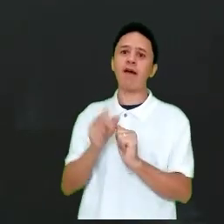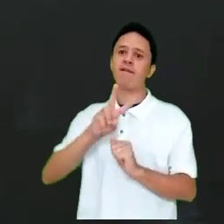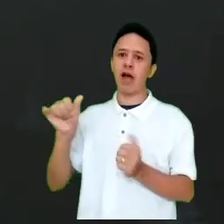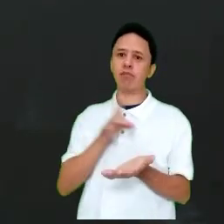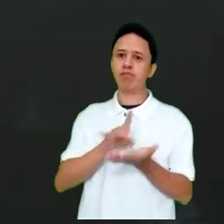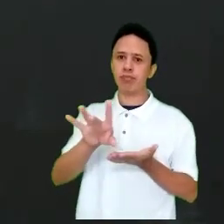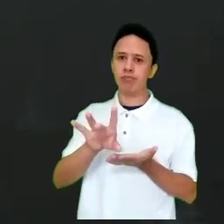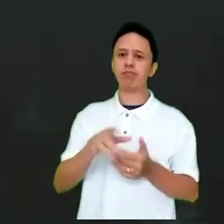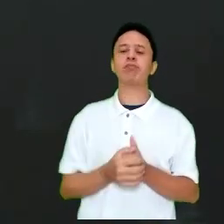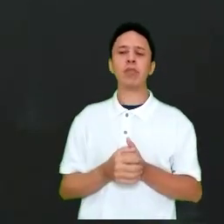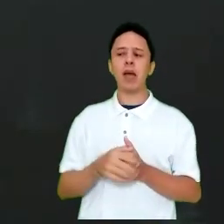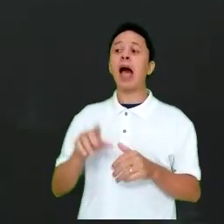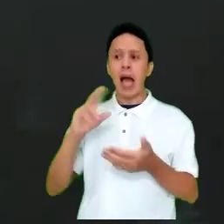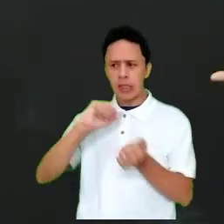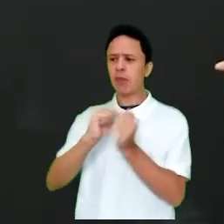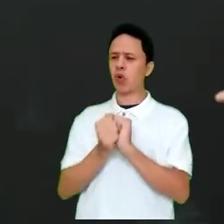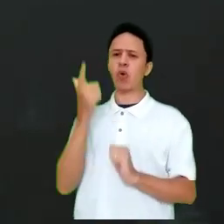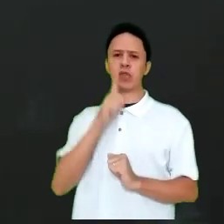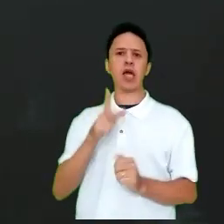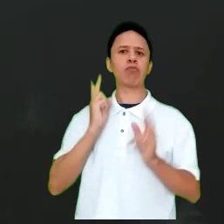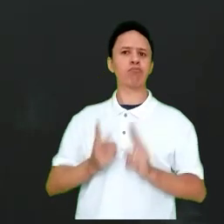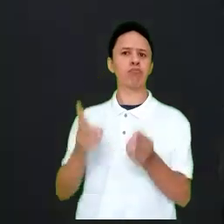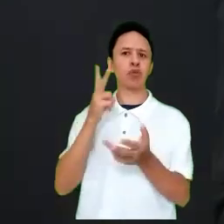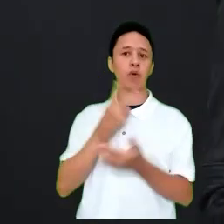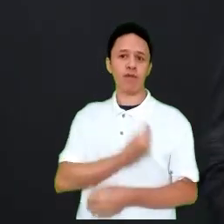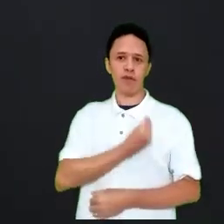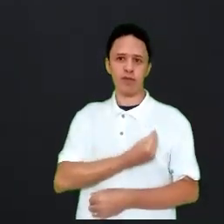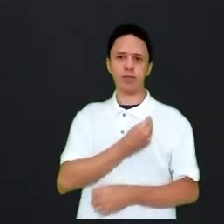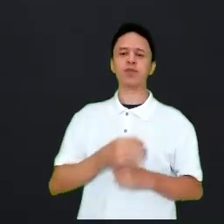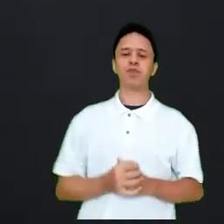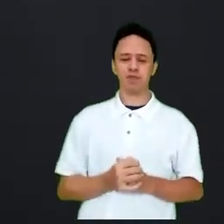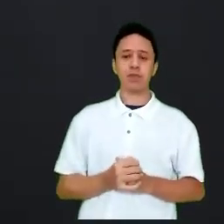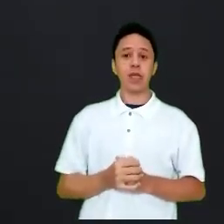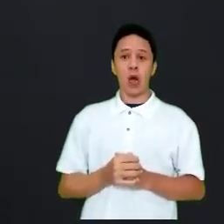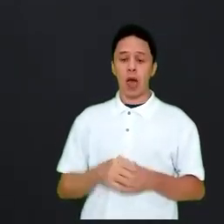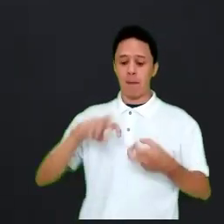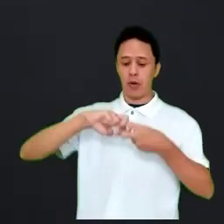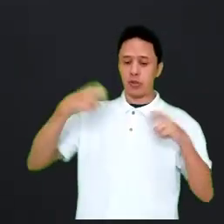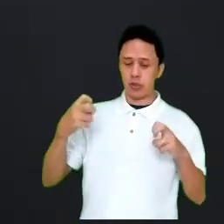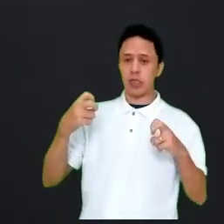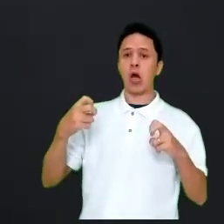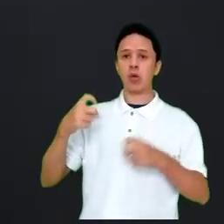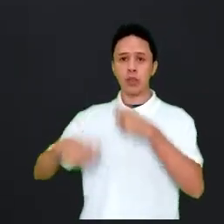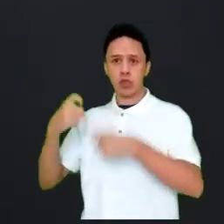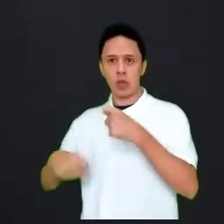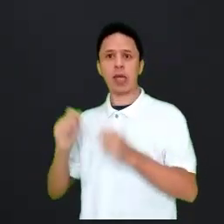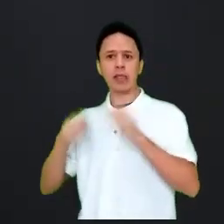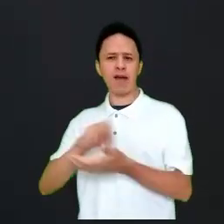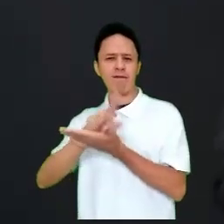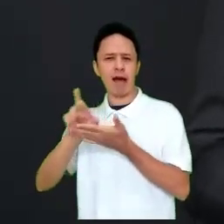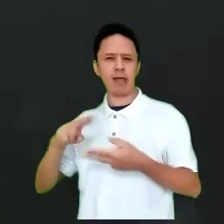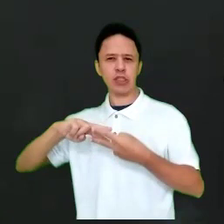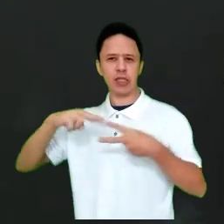adaptado vai ser eliminado. E o mais adaptado, ele vai sobreviver. Entende, então, que a reprodução sexuada ela me garante uma